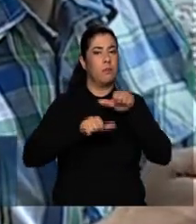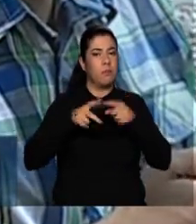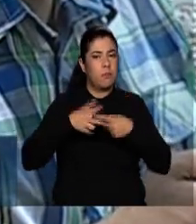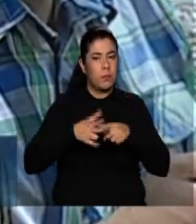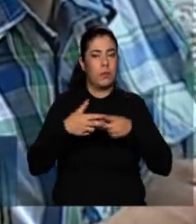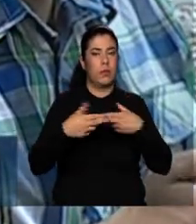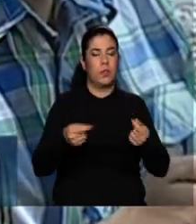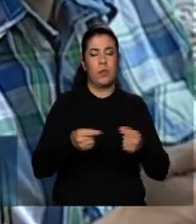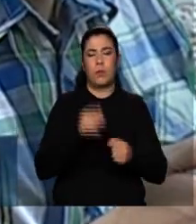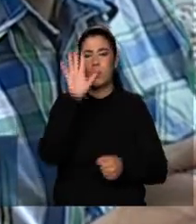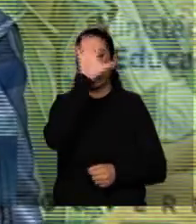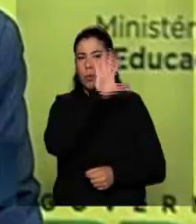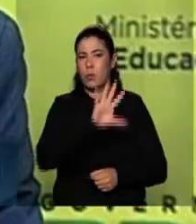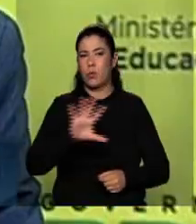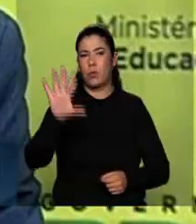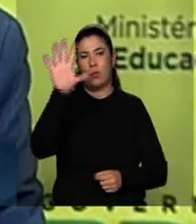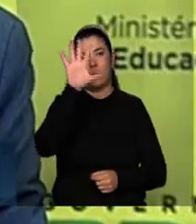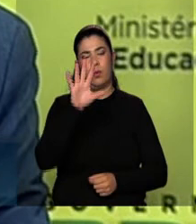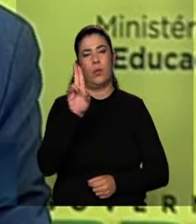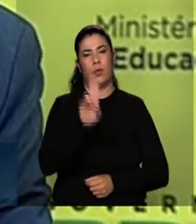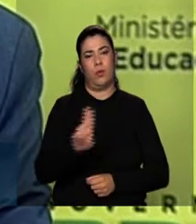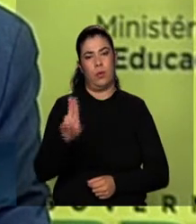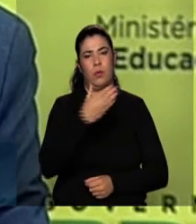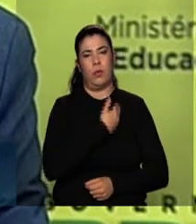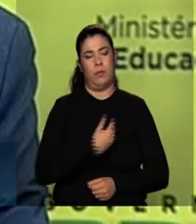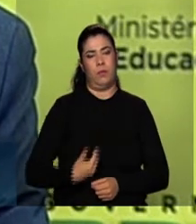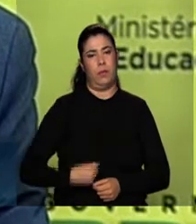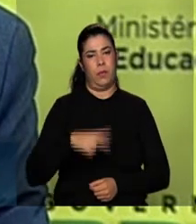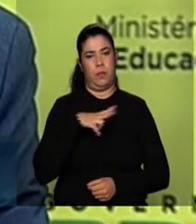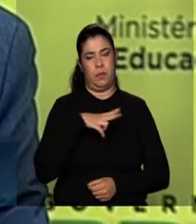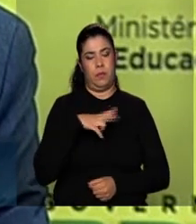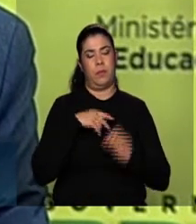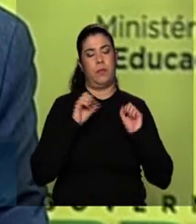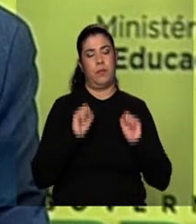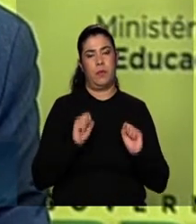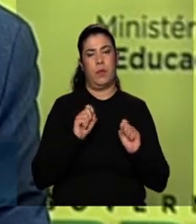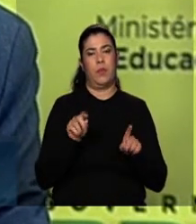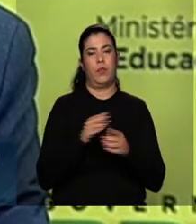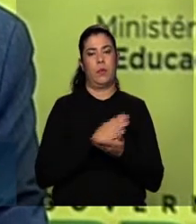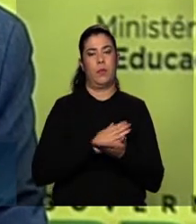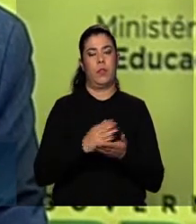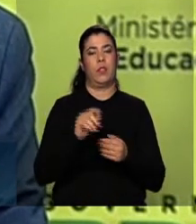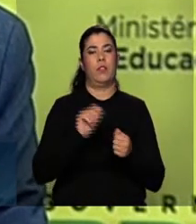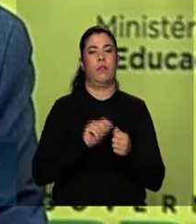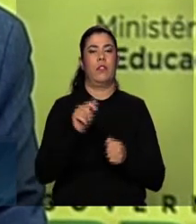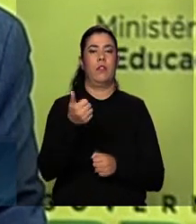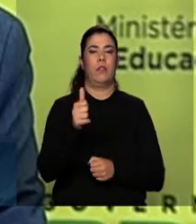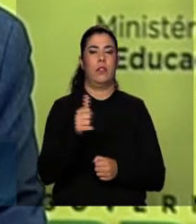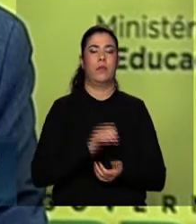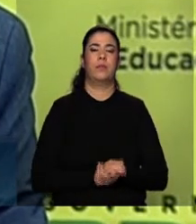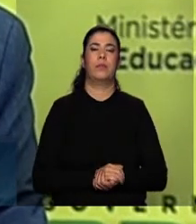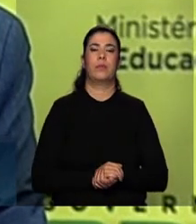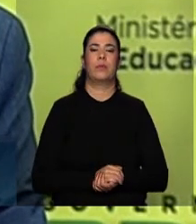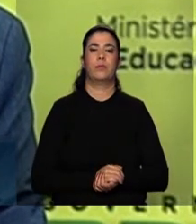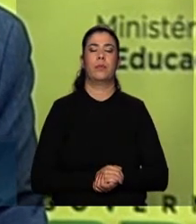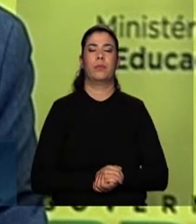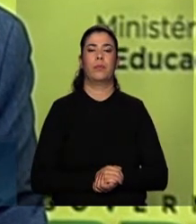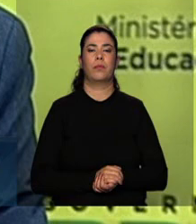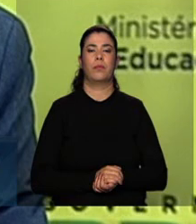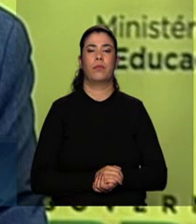as instituições públicas e privadas, nós já teremos essas avaliações. Qual foi a tua outra pergunta?